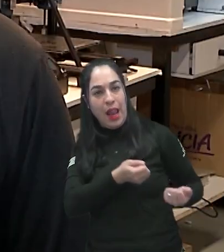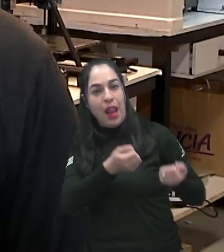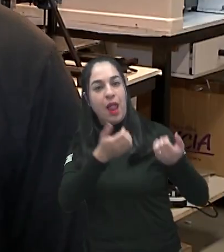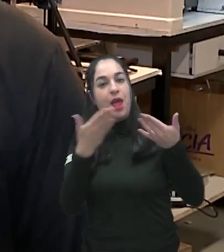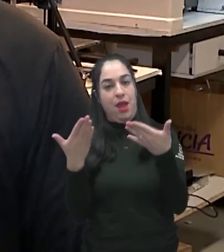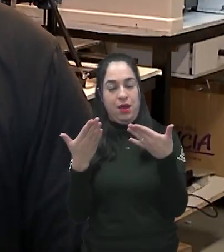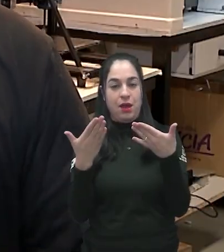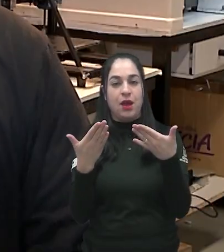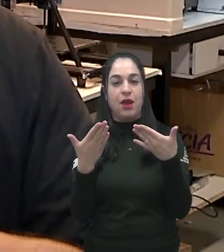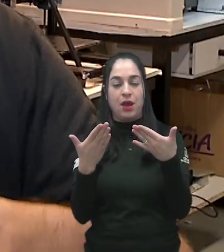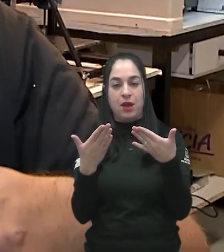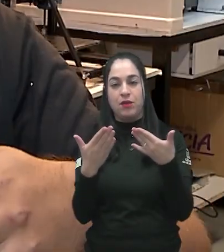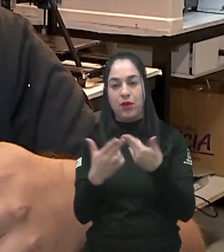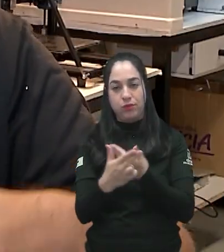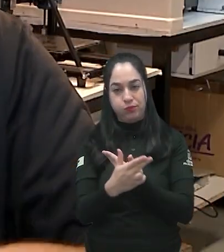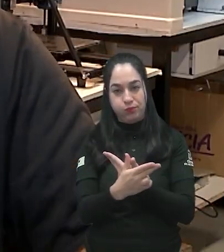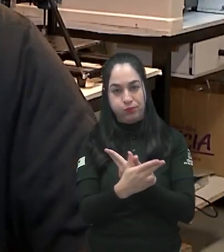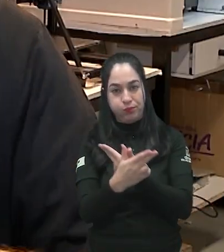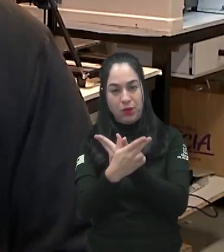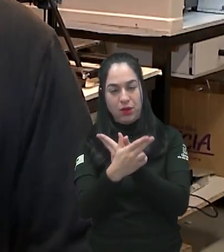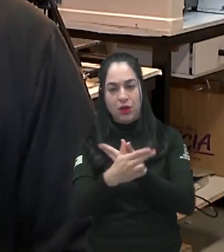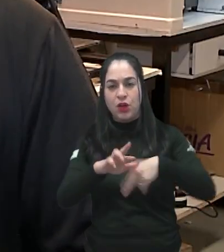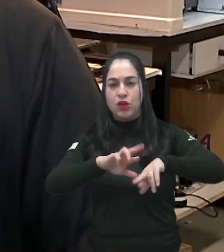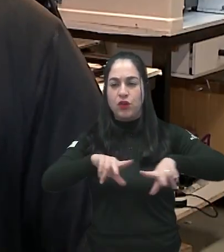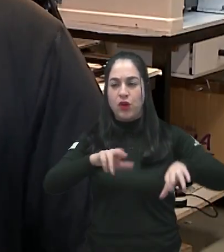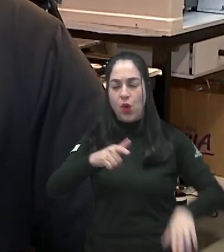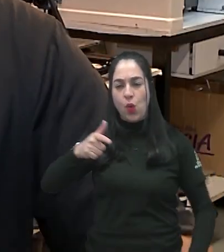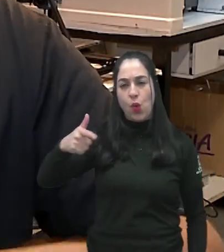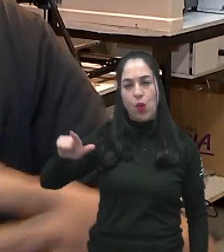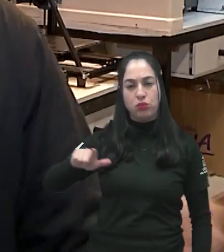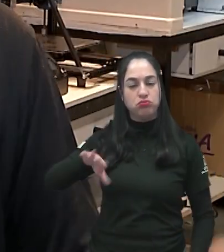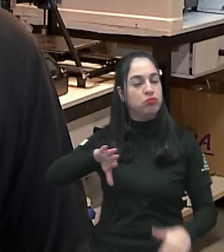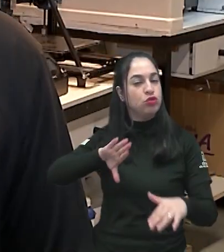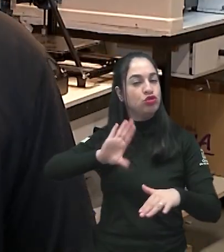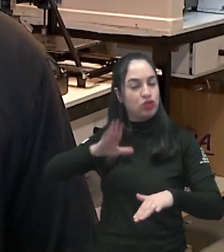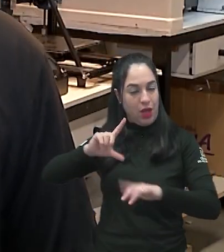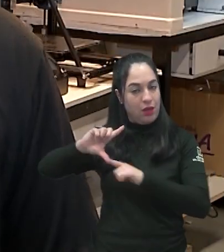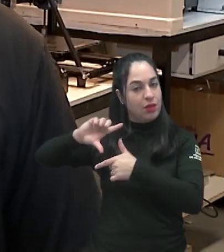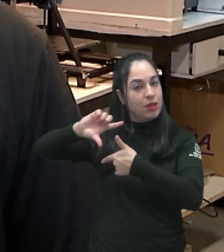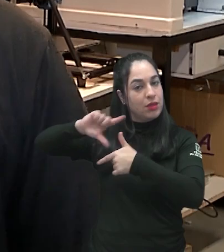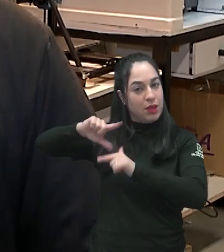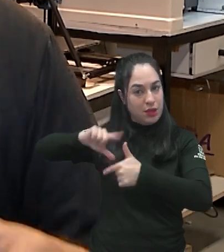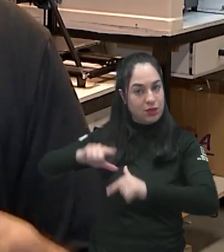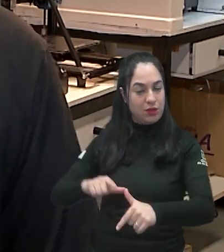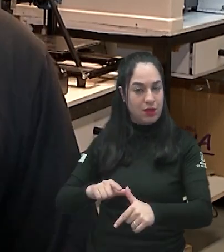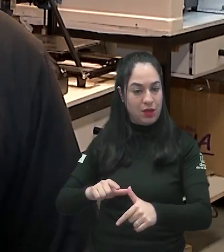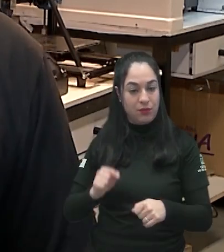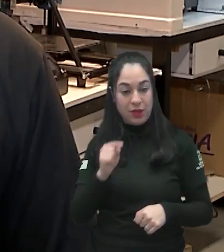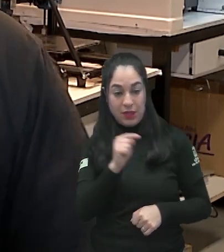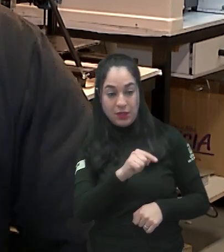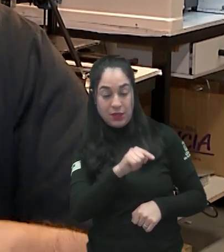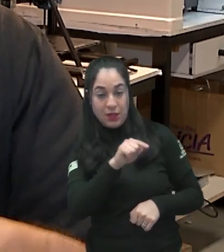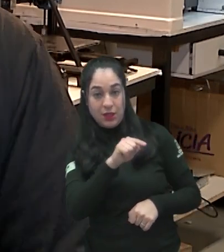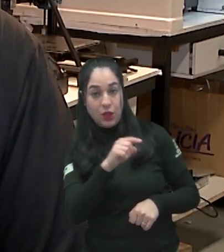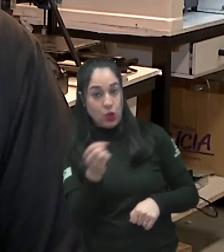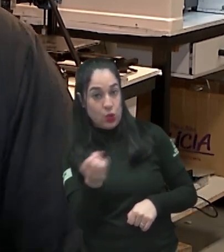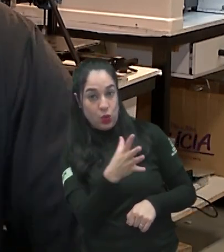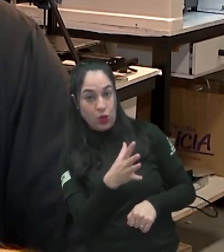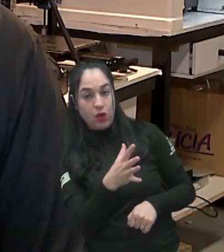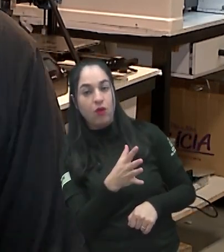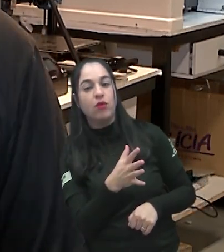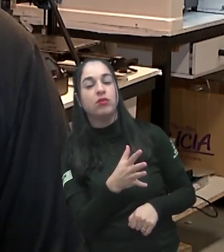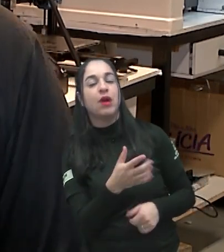em órbita. Então, comparado a veículos de manufatura tradicional, esse veículo ele